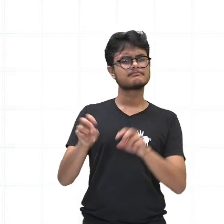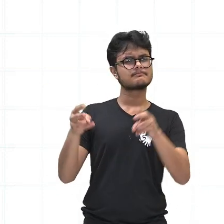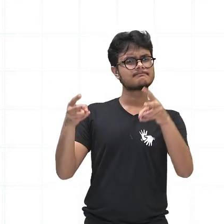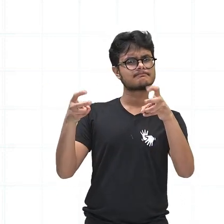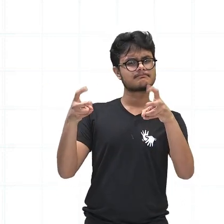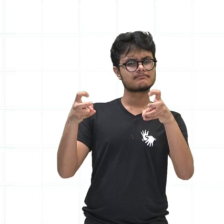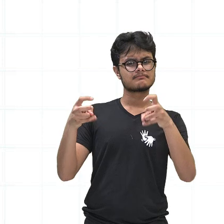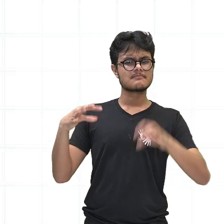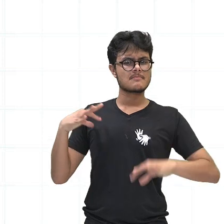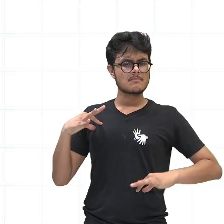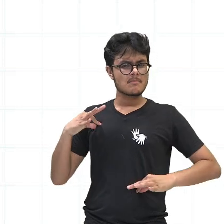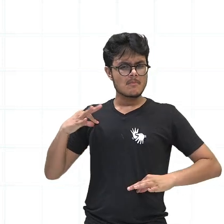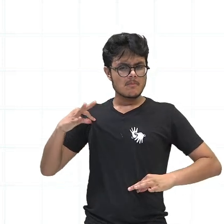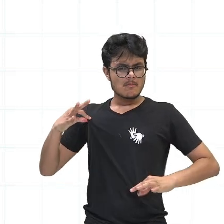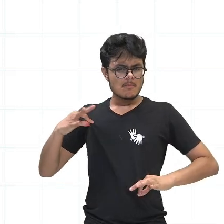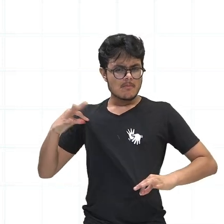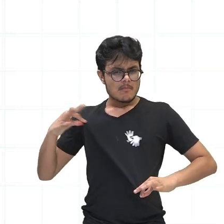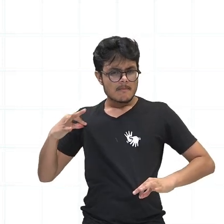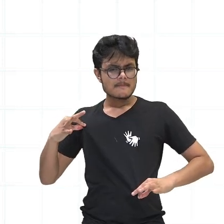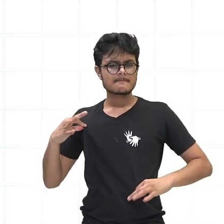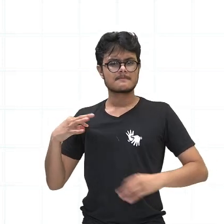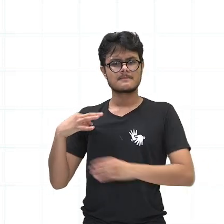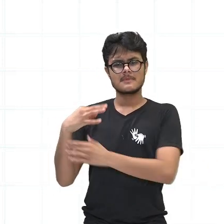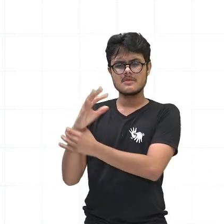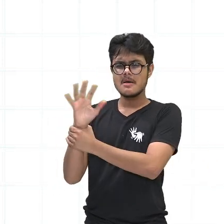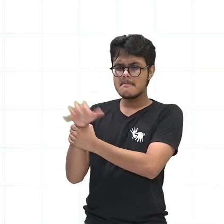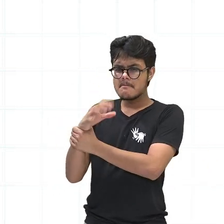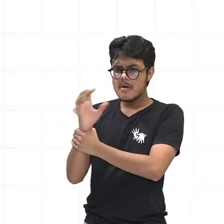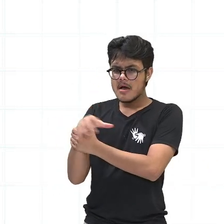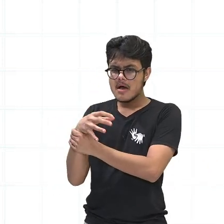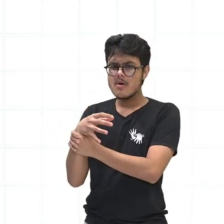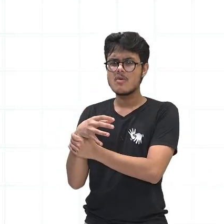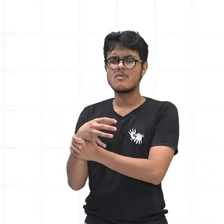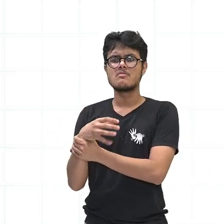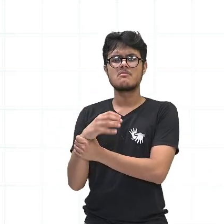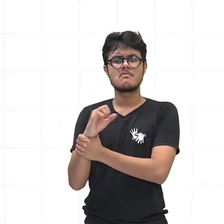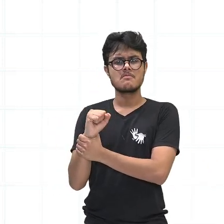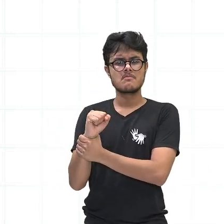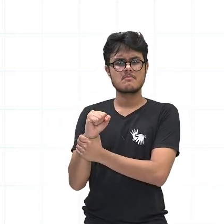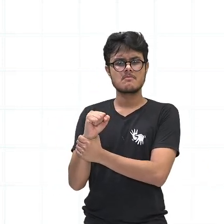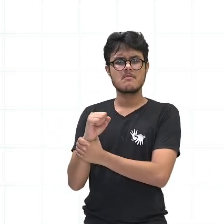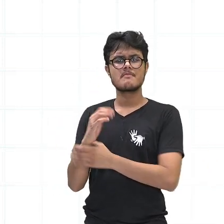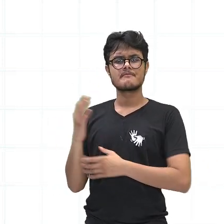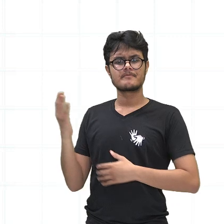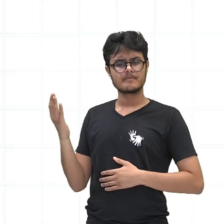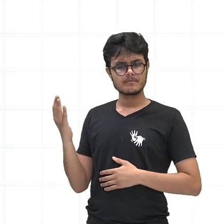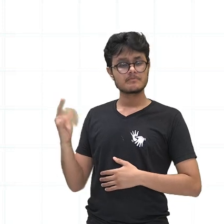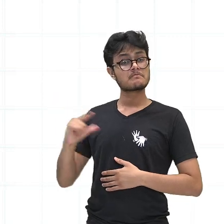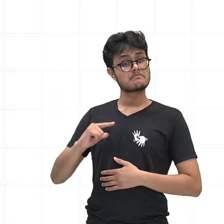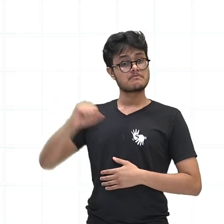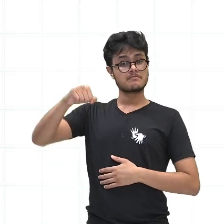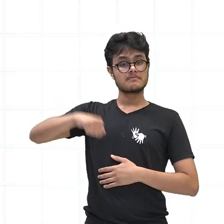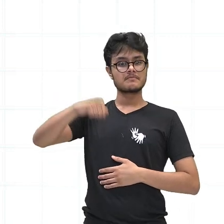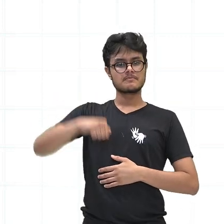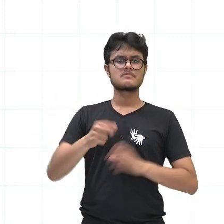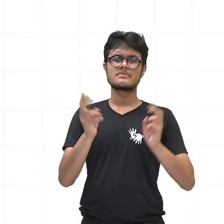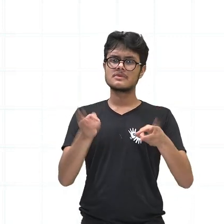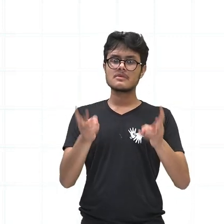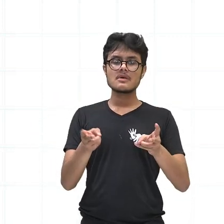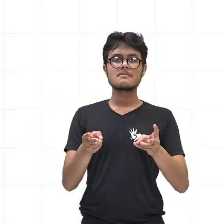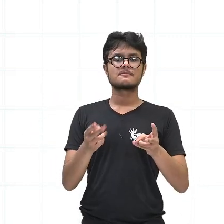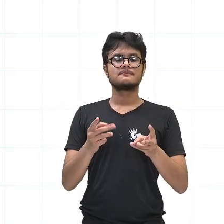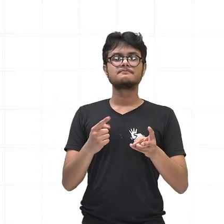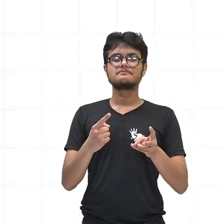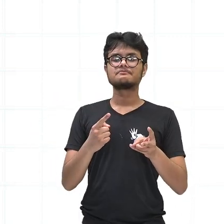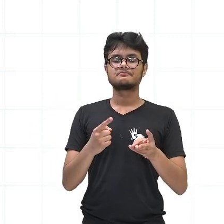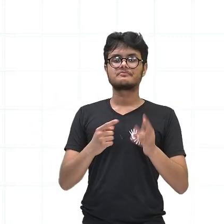do vestuário, a questão das mãos, principalmente nas danças indianas, ela está muito presente. A pintura